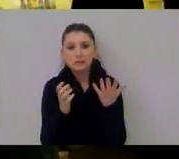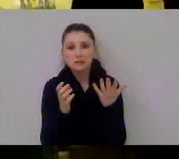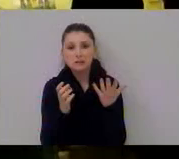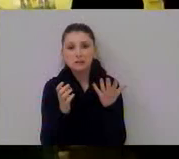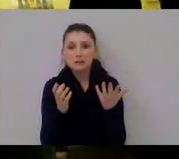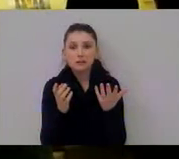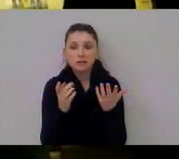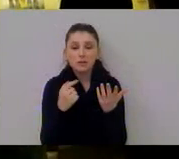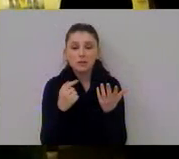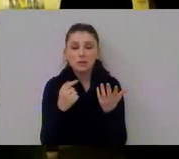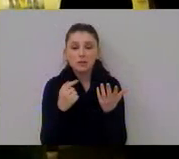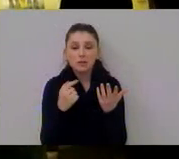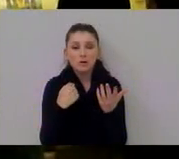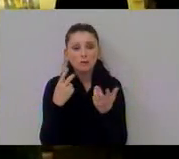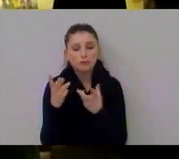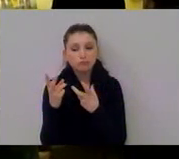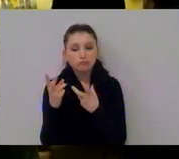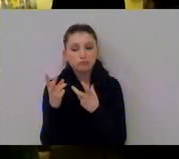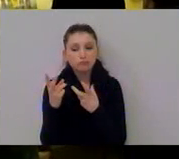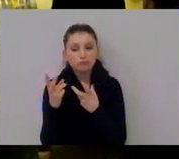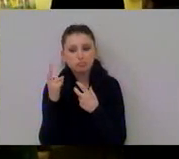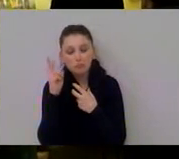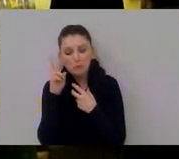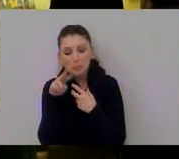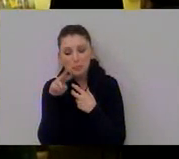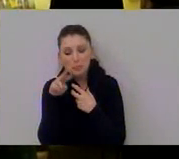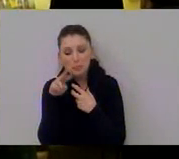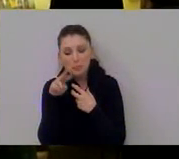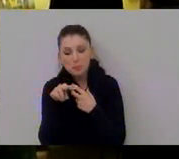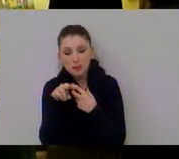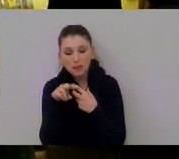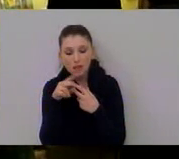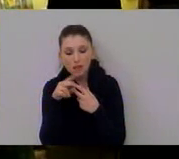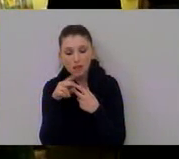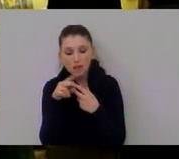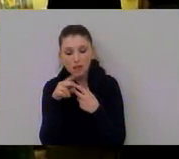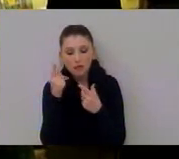de toda a situação de vocês.